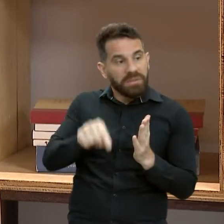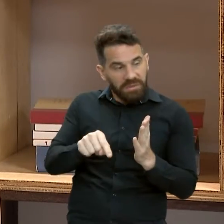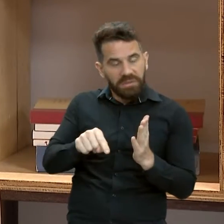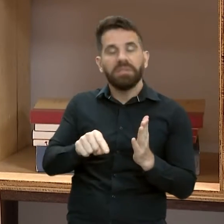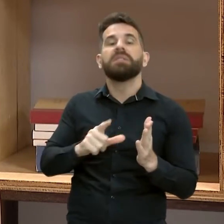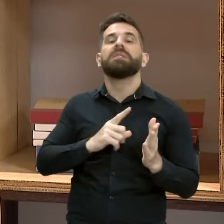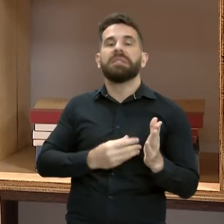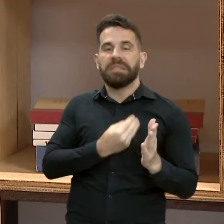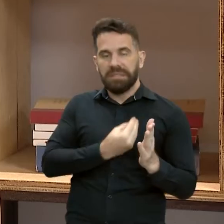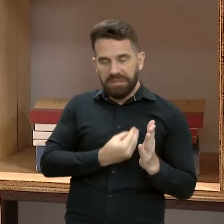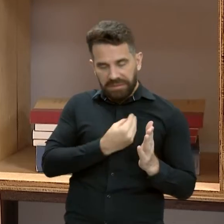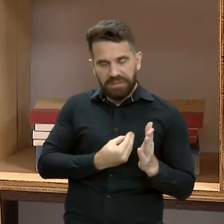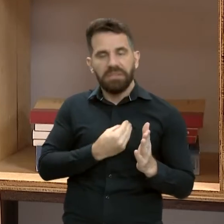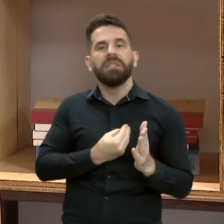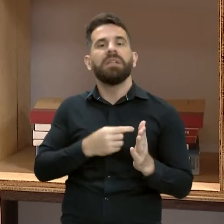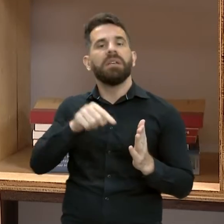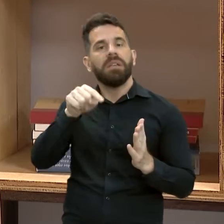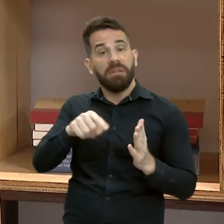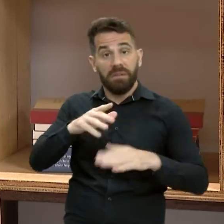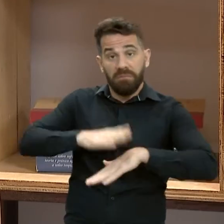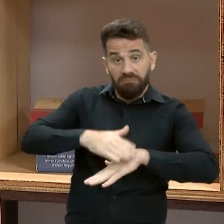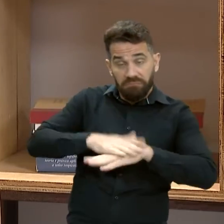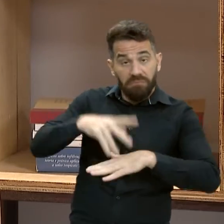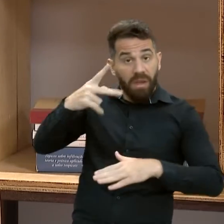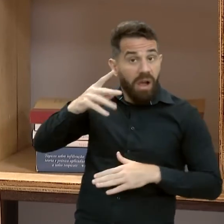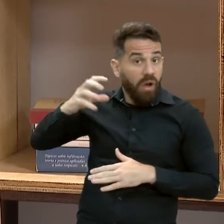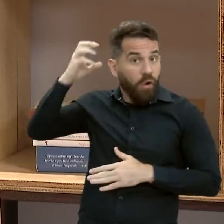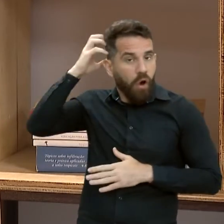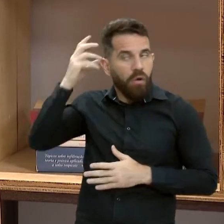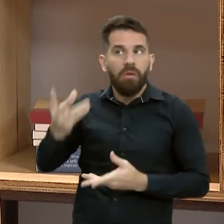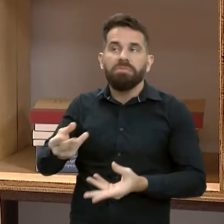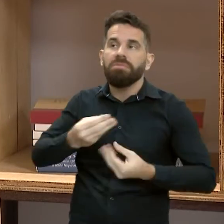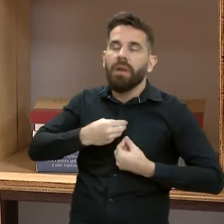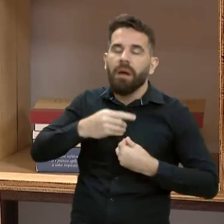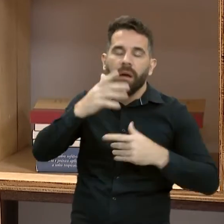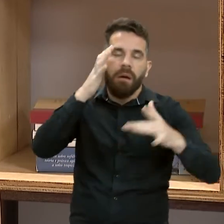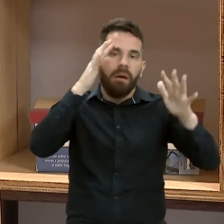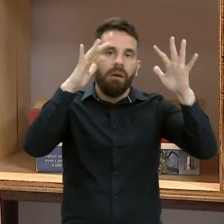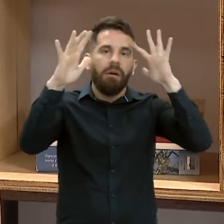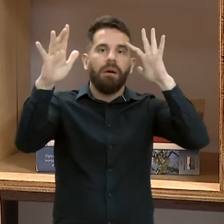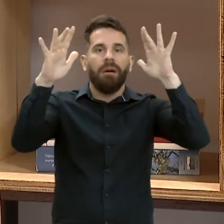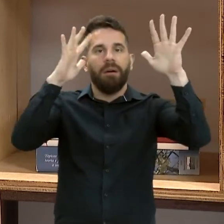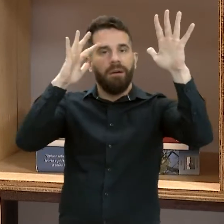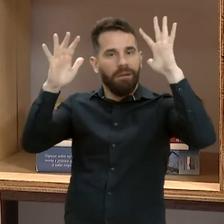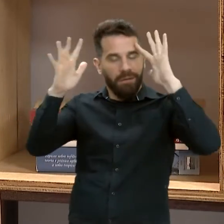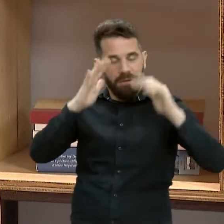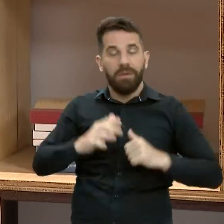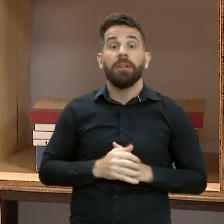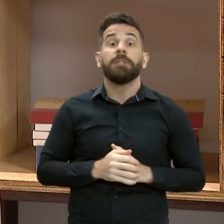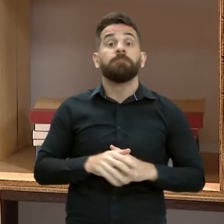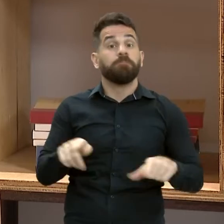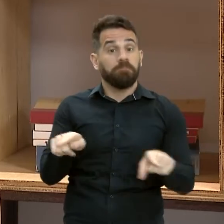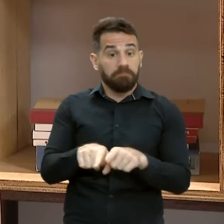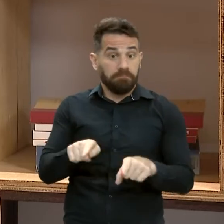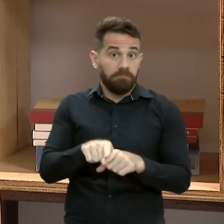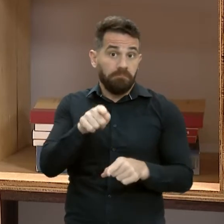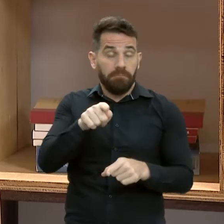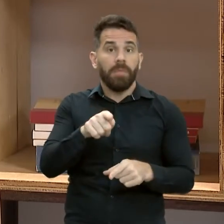transportar para uma dimensão mágica e também para visualizar essa realidade que